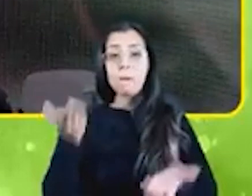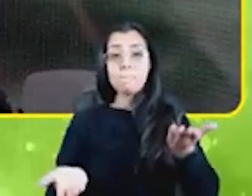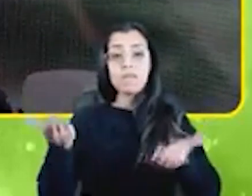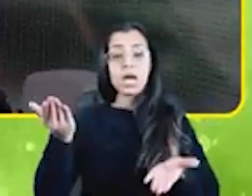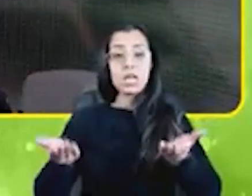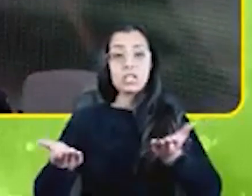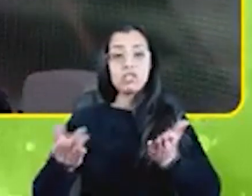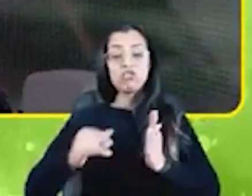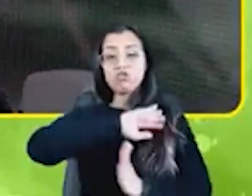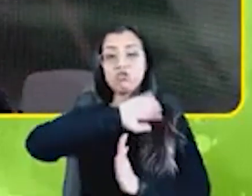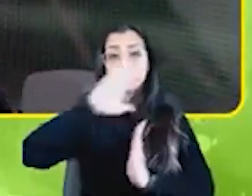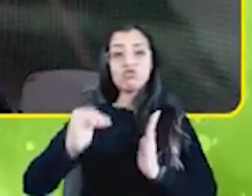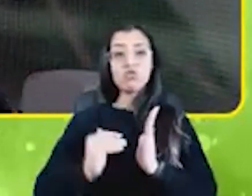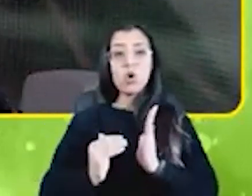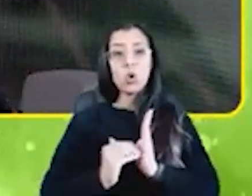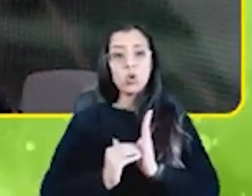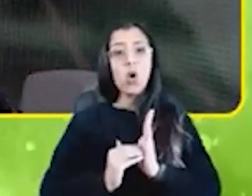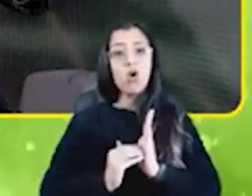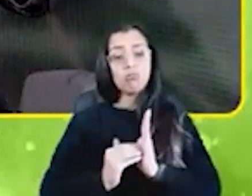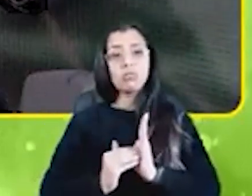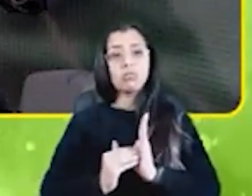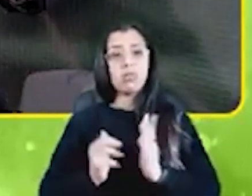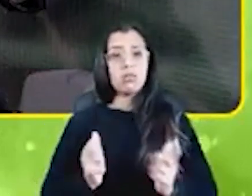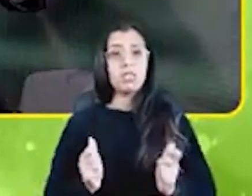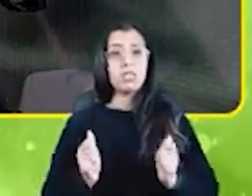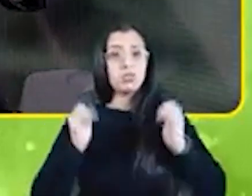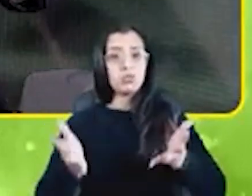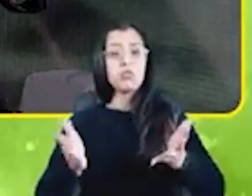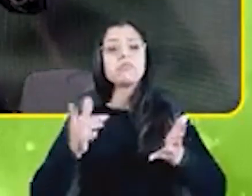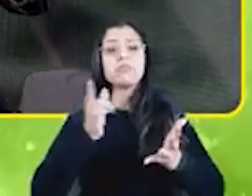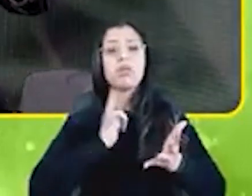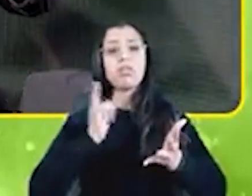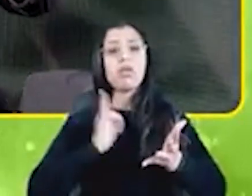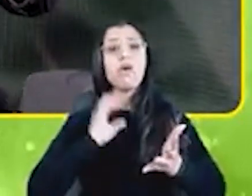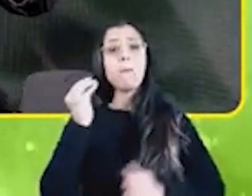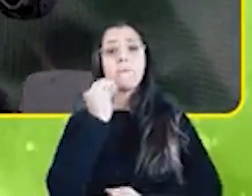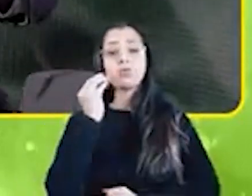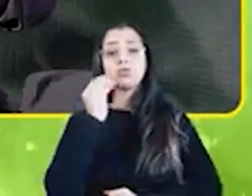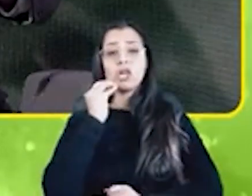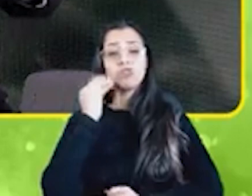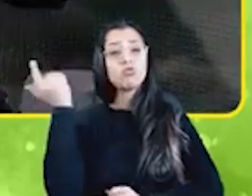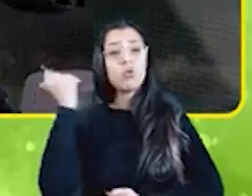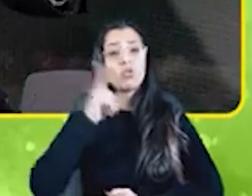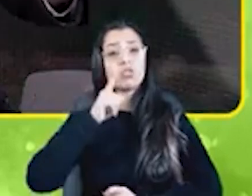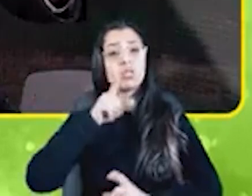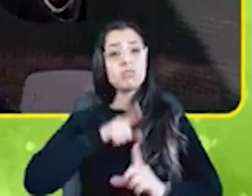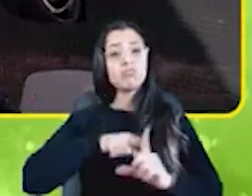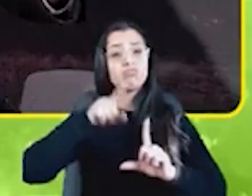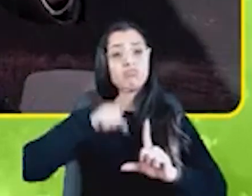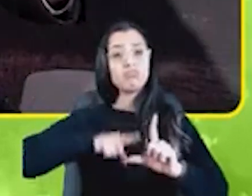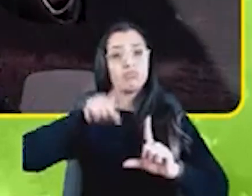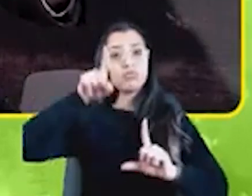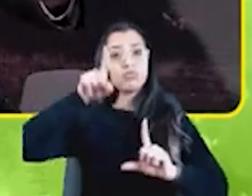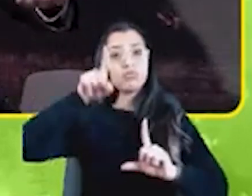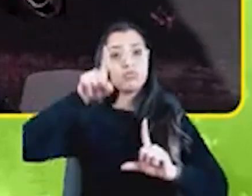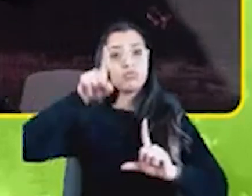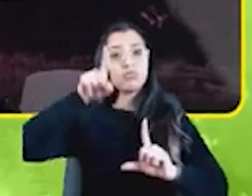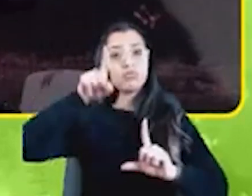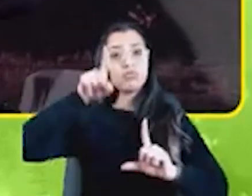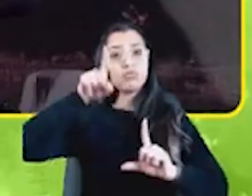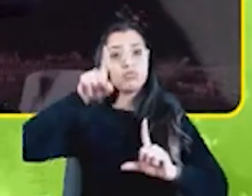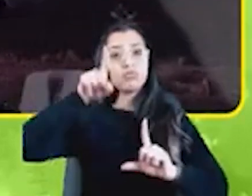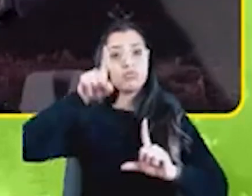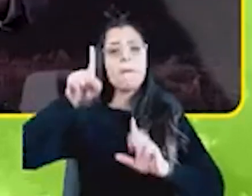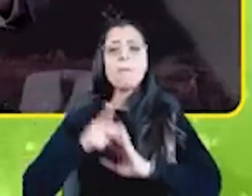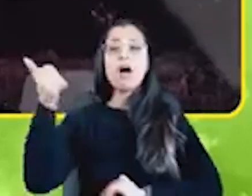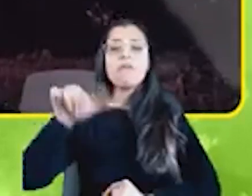da das nossas oportunidades de avanço nesse sentido de poder entender o que funcionou bem o